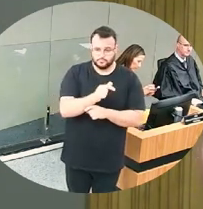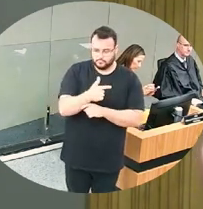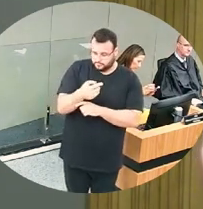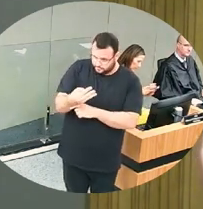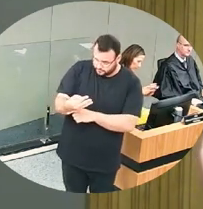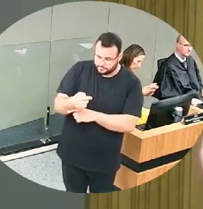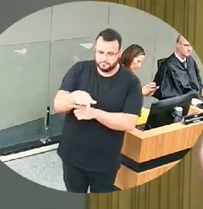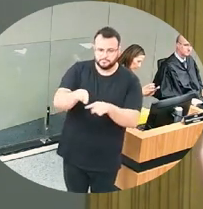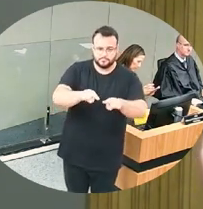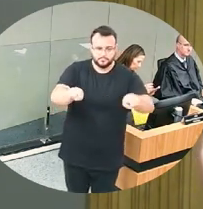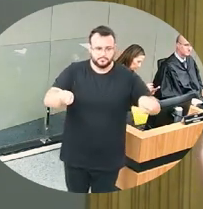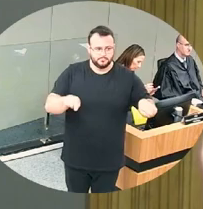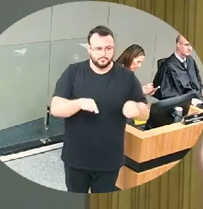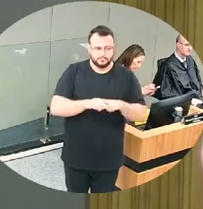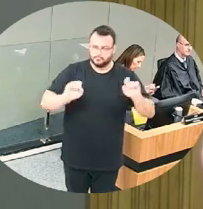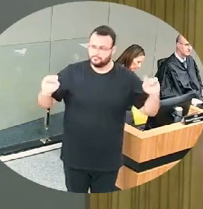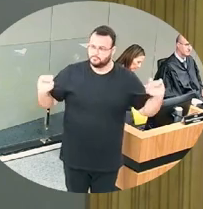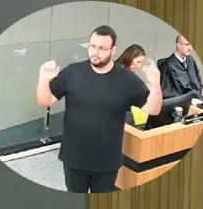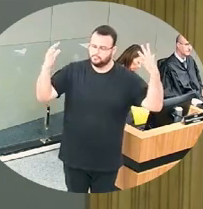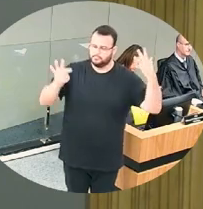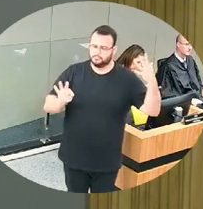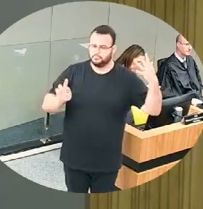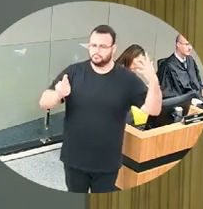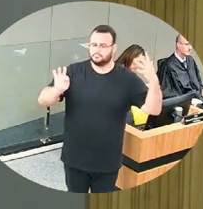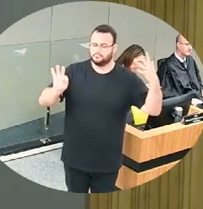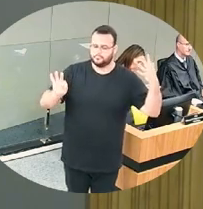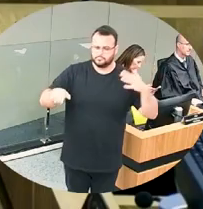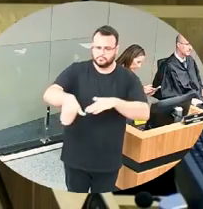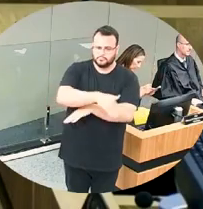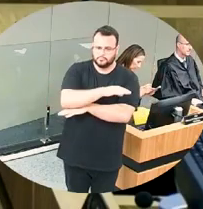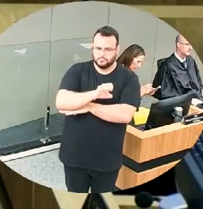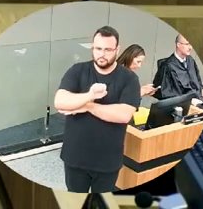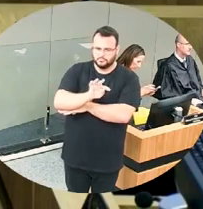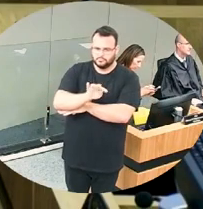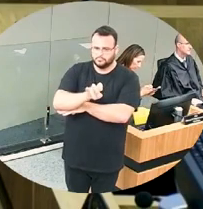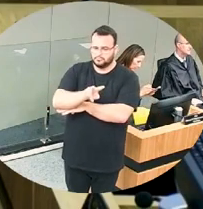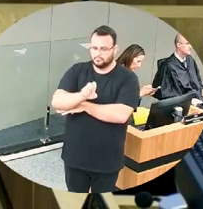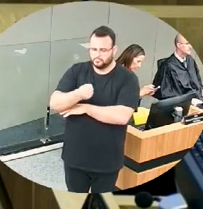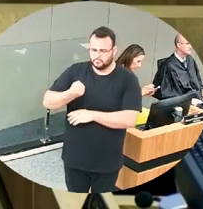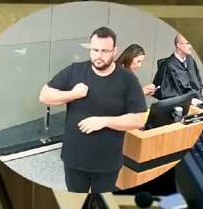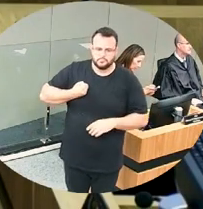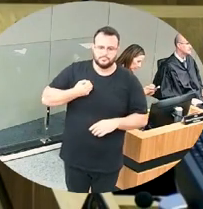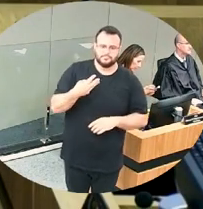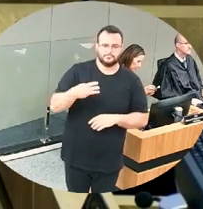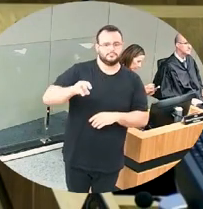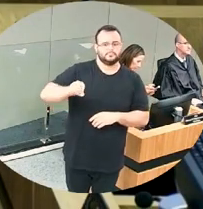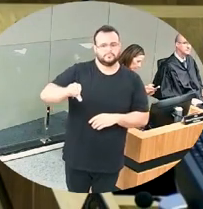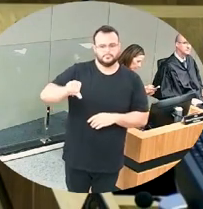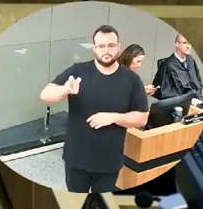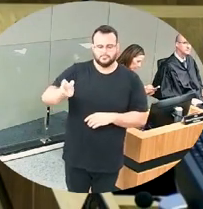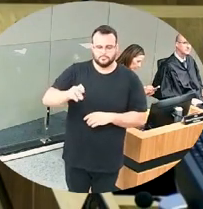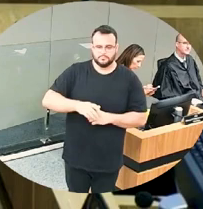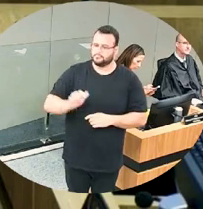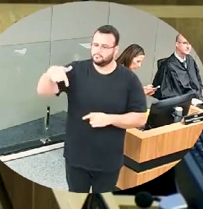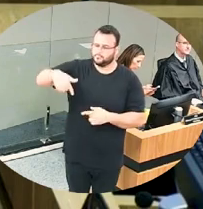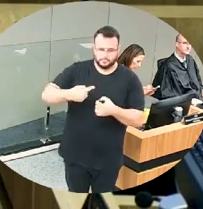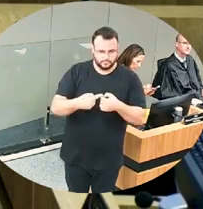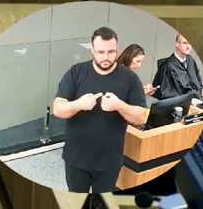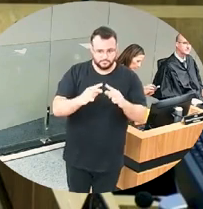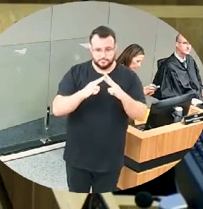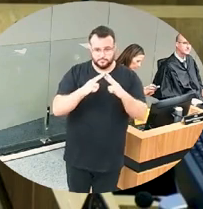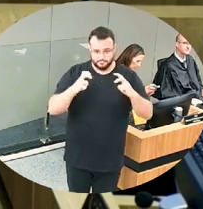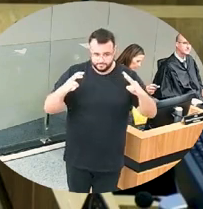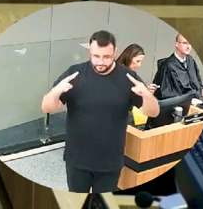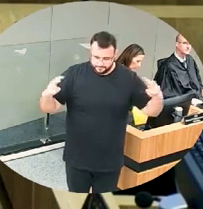2023 na sala de sessões desse tribunal cito na rua Steves Júnior número 395 nesta cidade